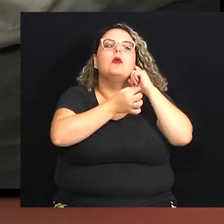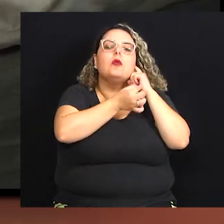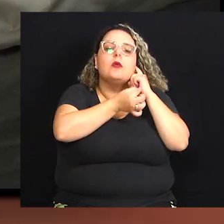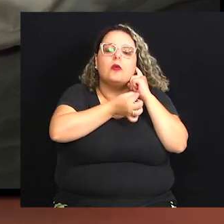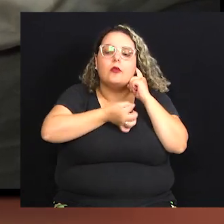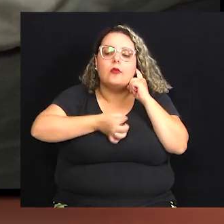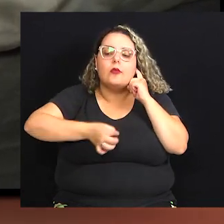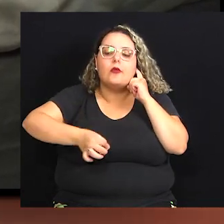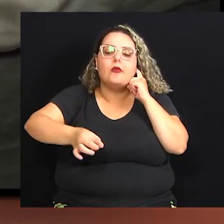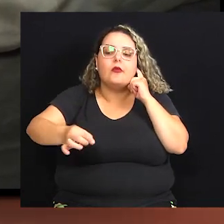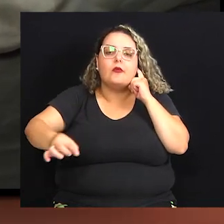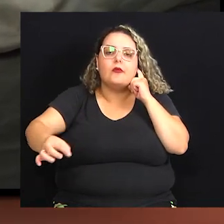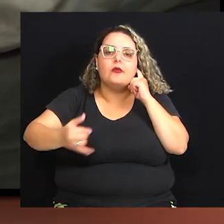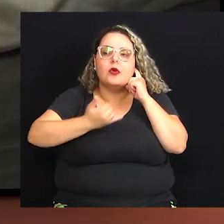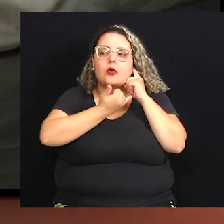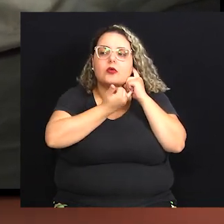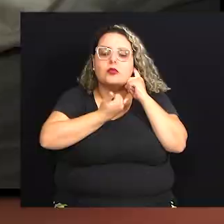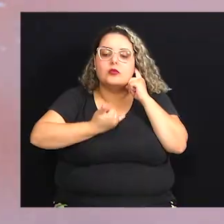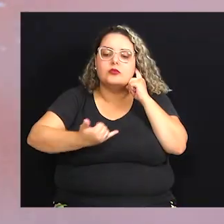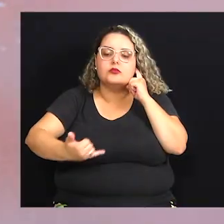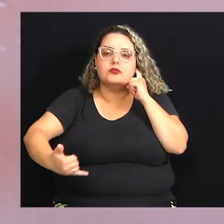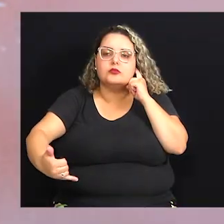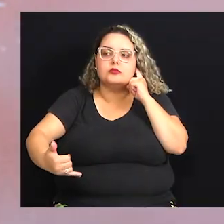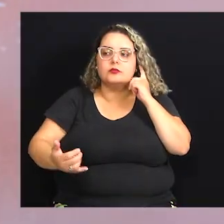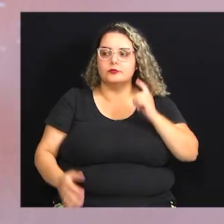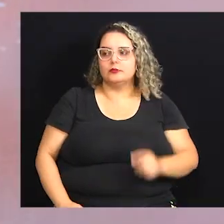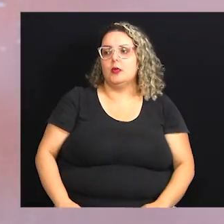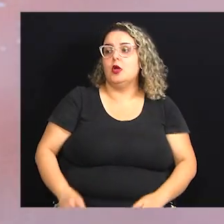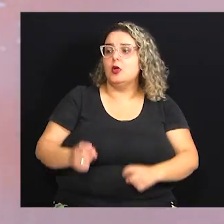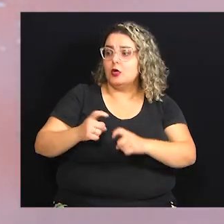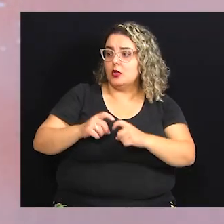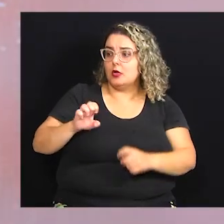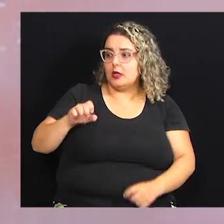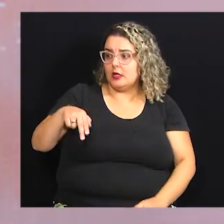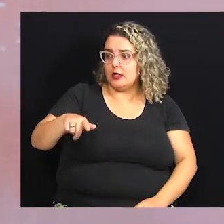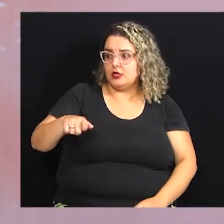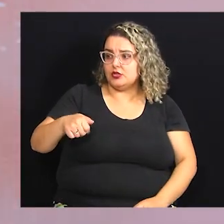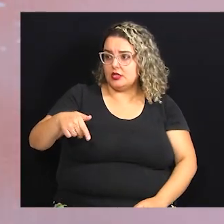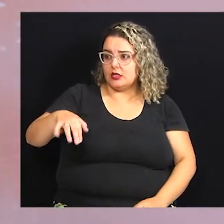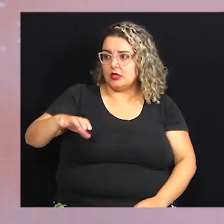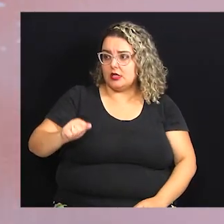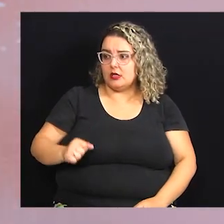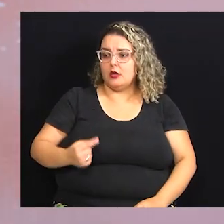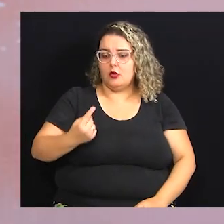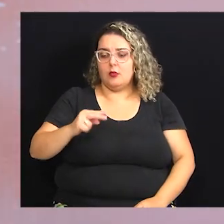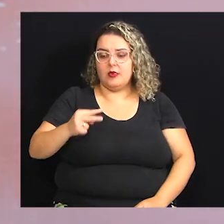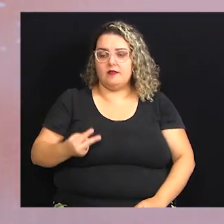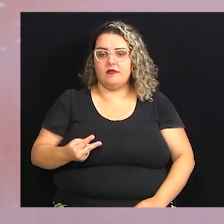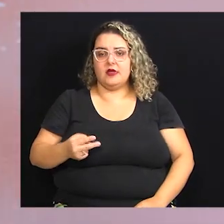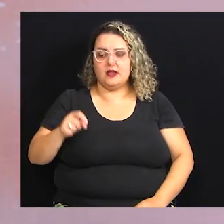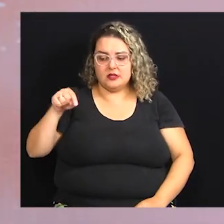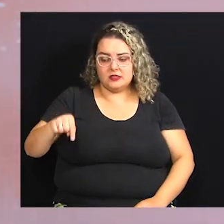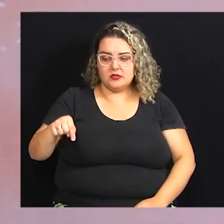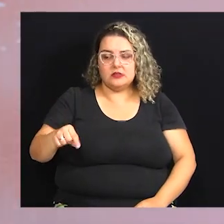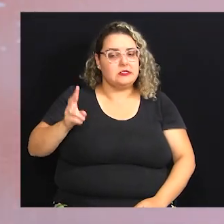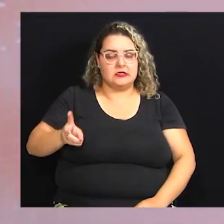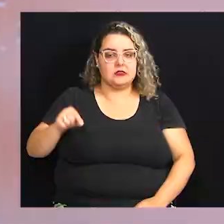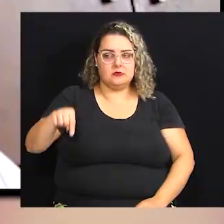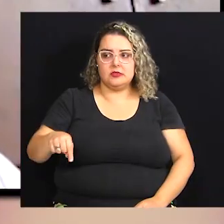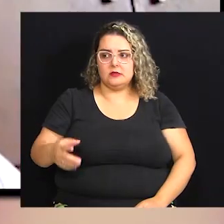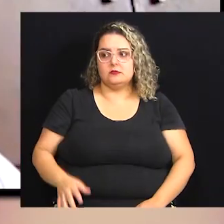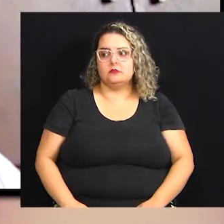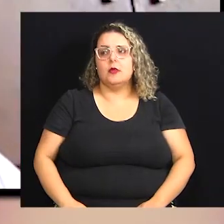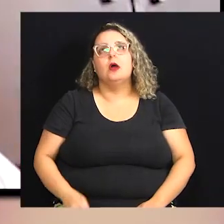até o fone de fio. Doutor, quem tem enxaqueca para sempre? Ou seja, uma vez enxaqueca, sempre